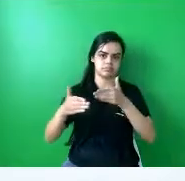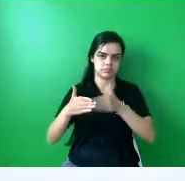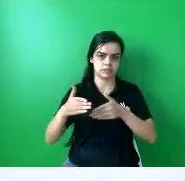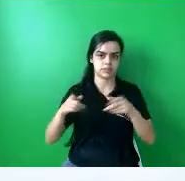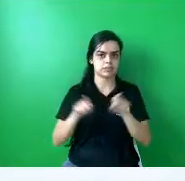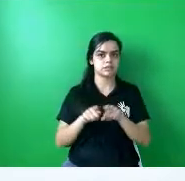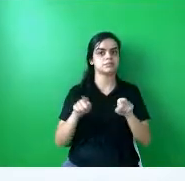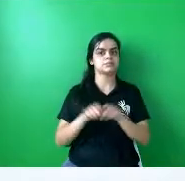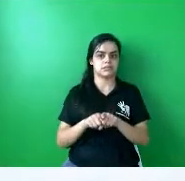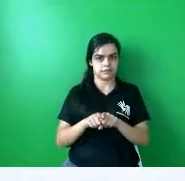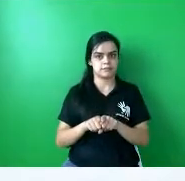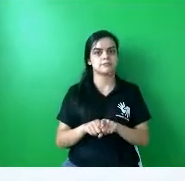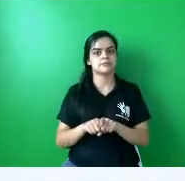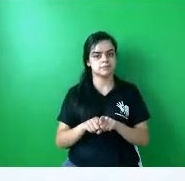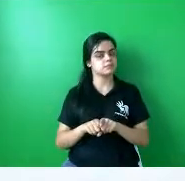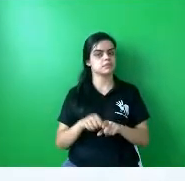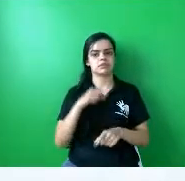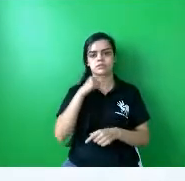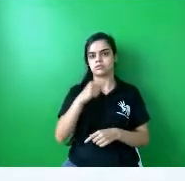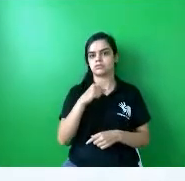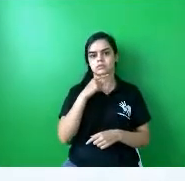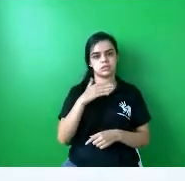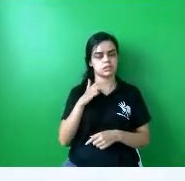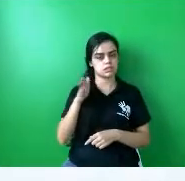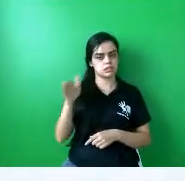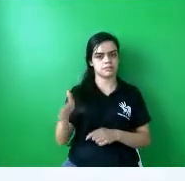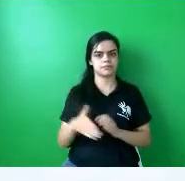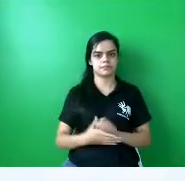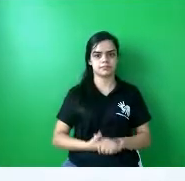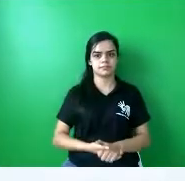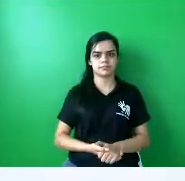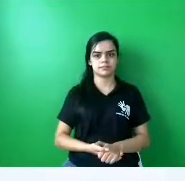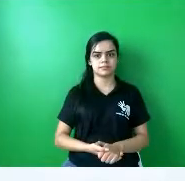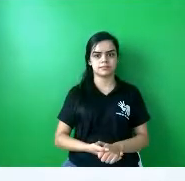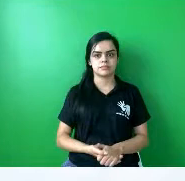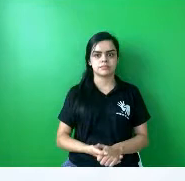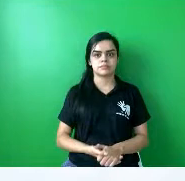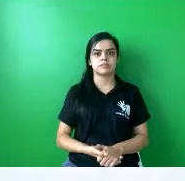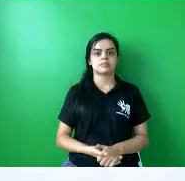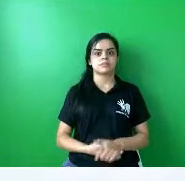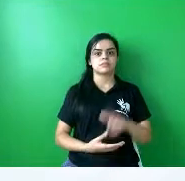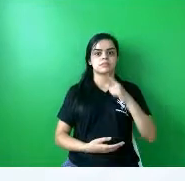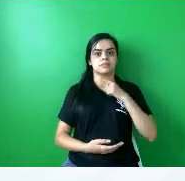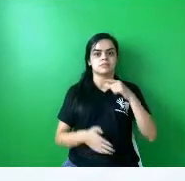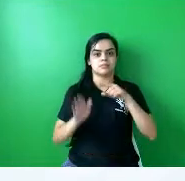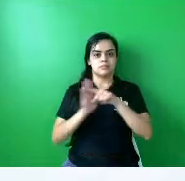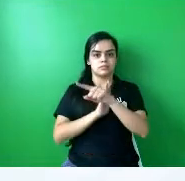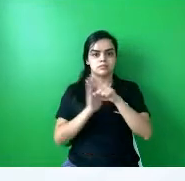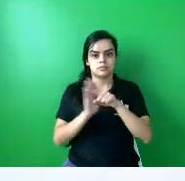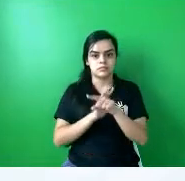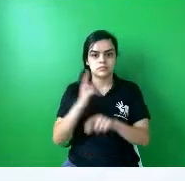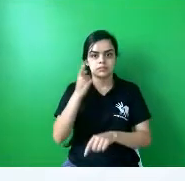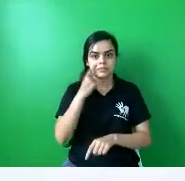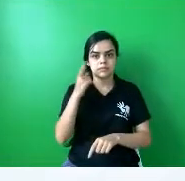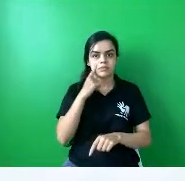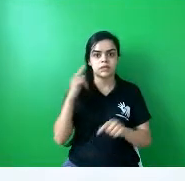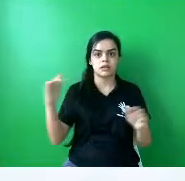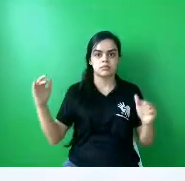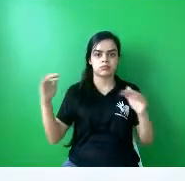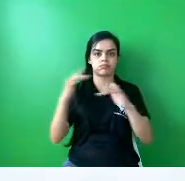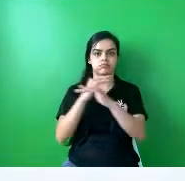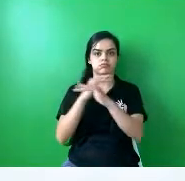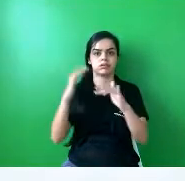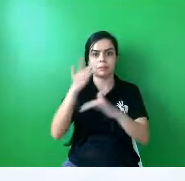também no município para que a gente faça lá. Já teve alguns questionamentos falando assim, mas a gente vê fluxo de pessoa na